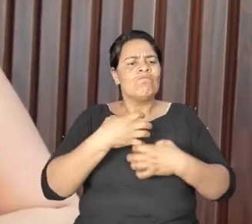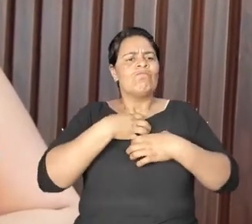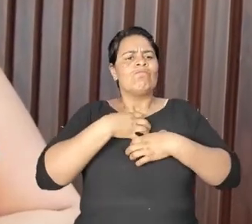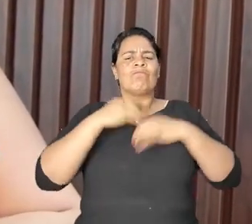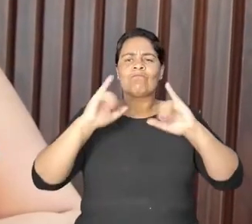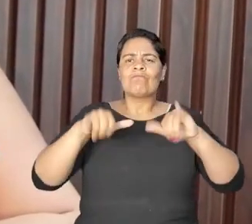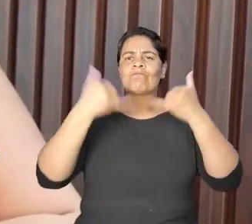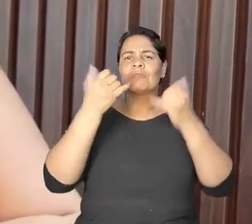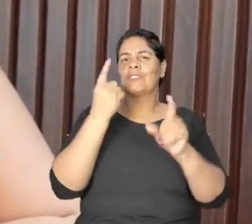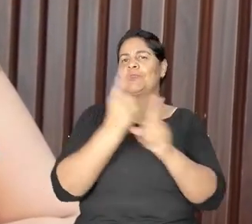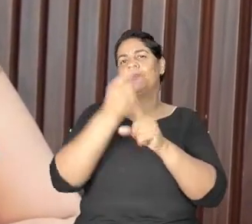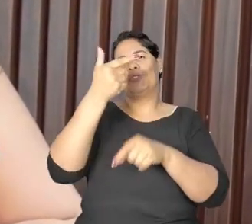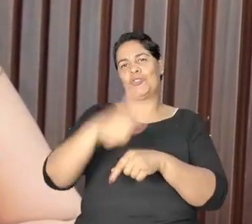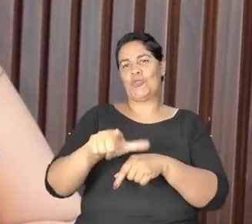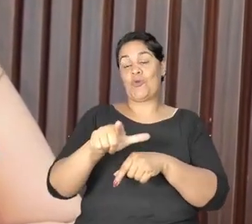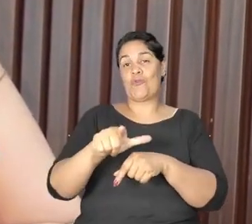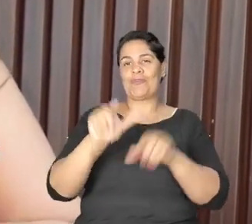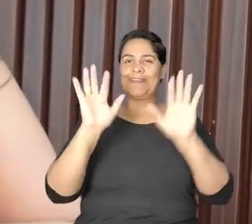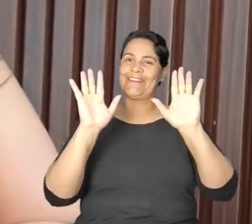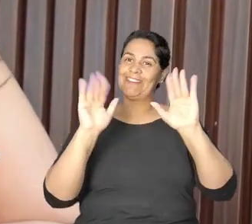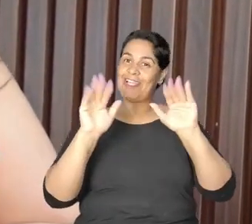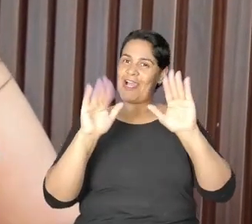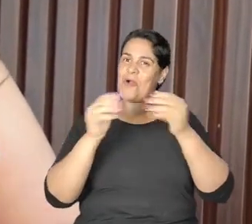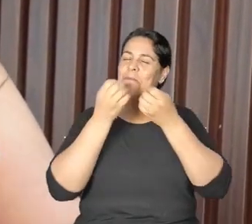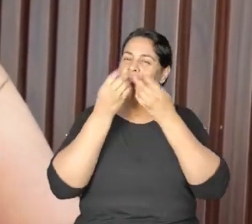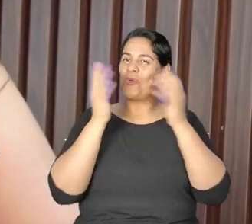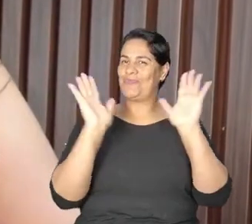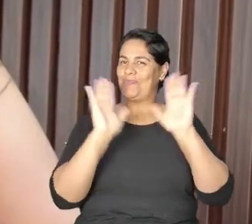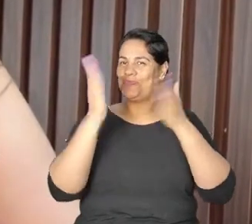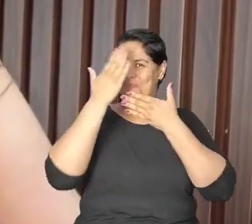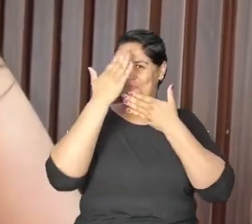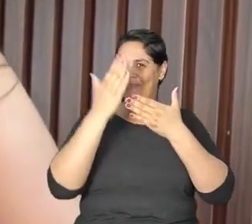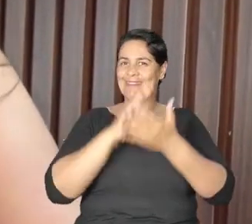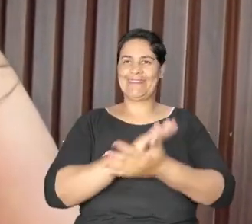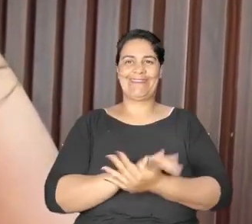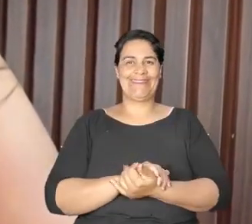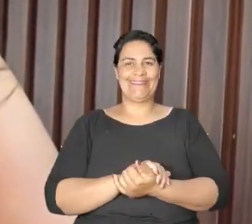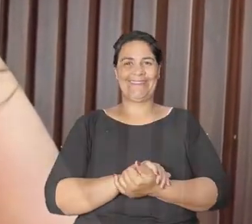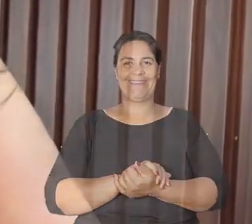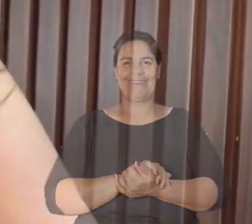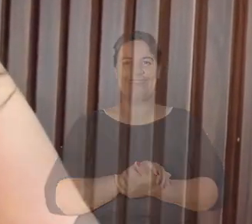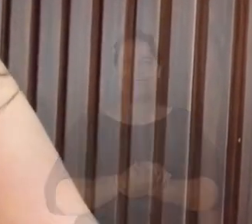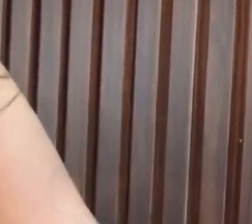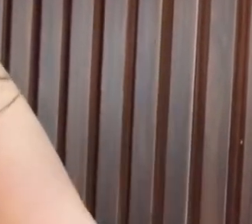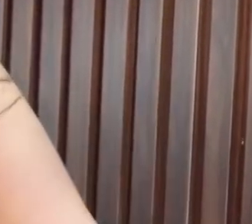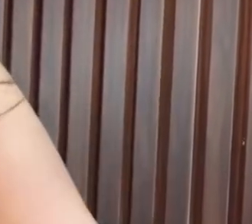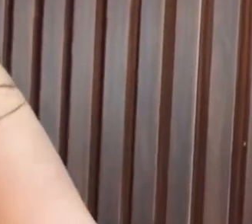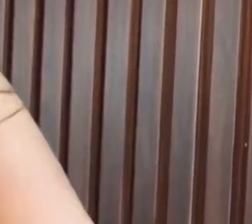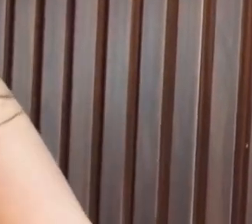seja proveitoso o estudo realizado e nos vemos no próximo vídeo. Até breve e muito obrigada!